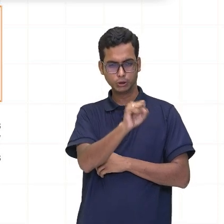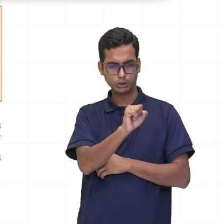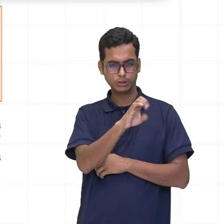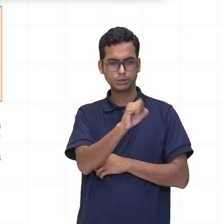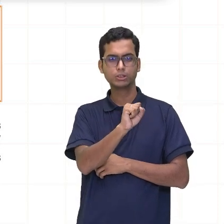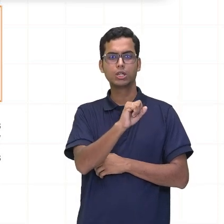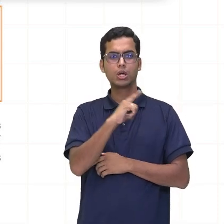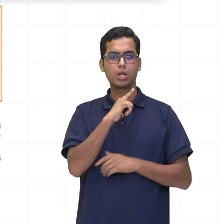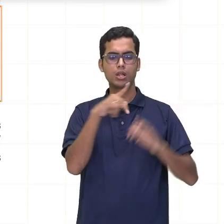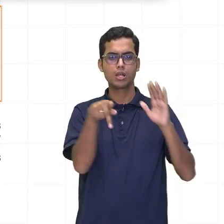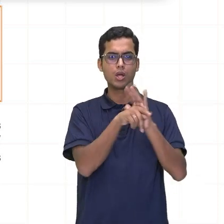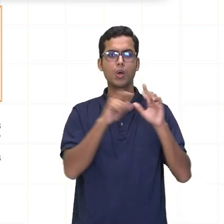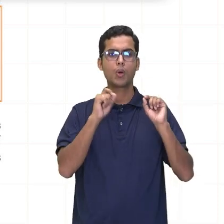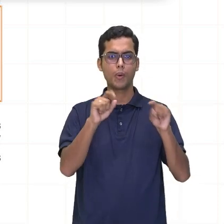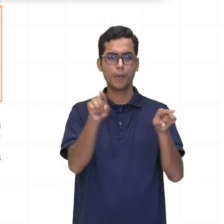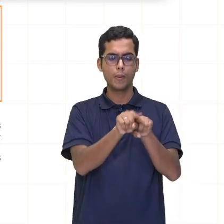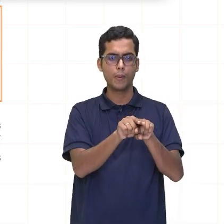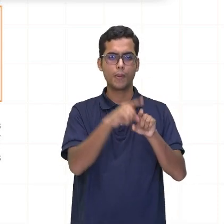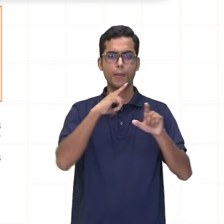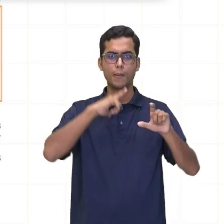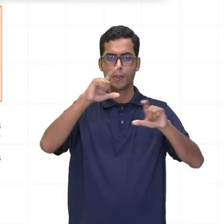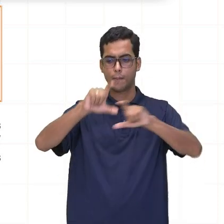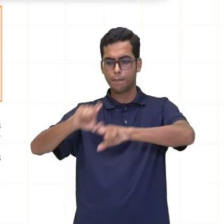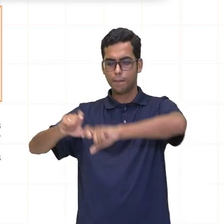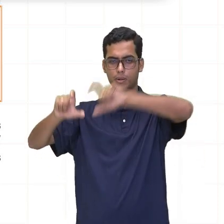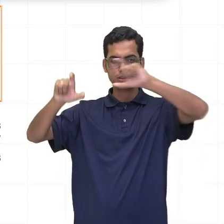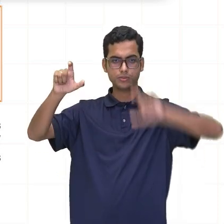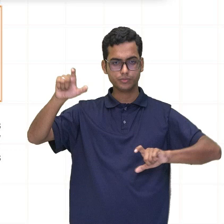reconhecimento oficial ele teve lugar em